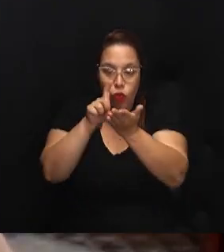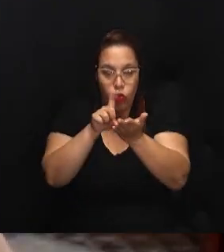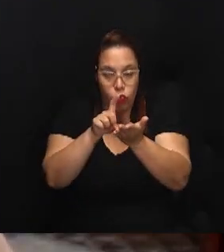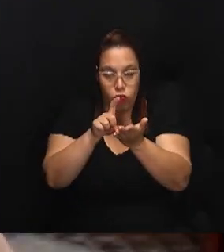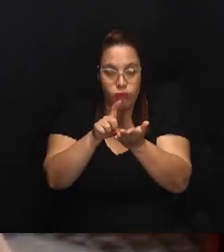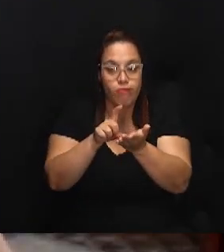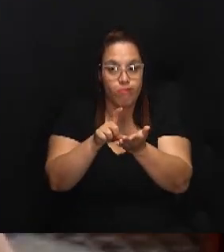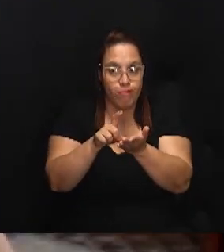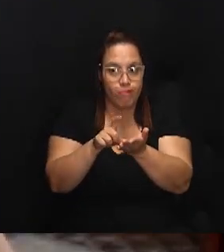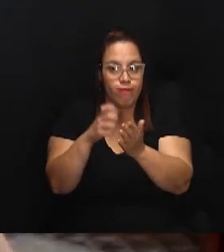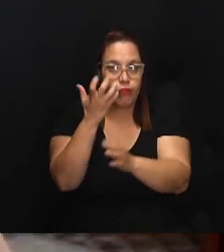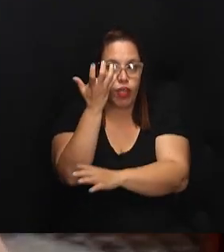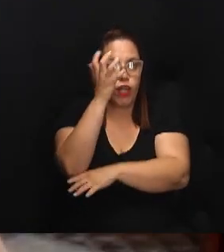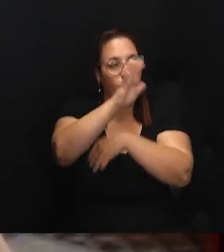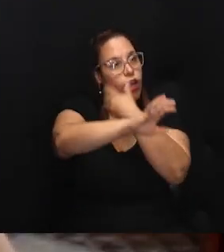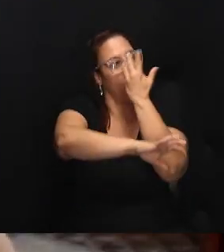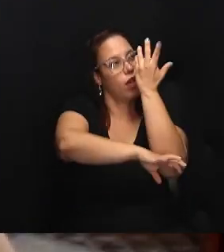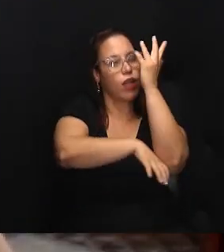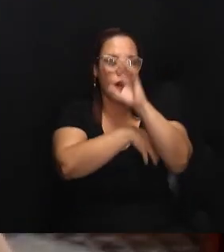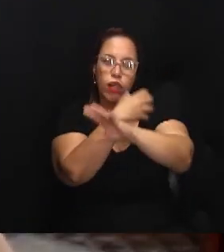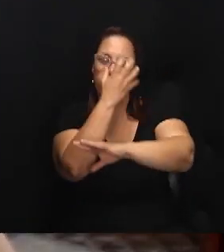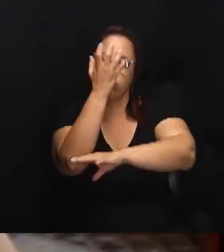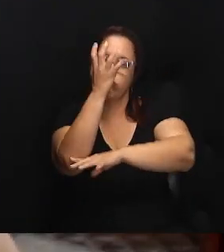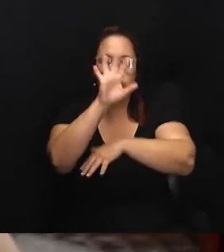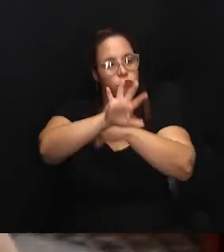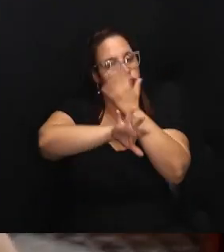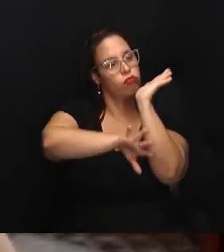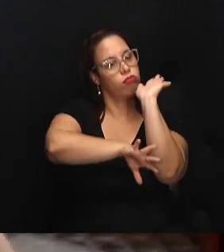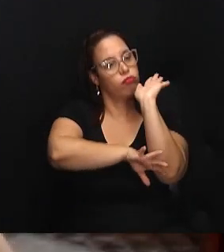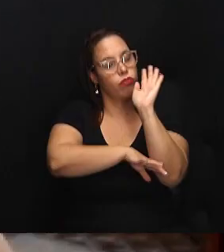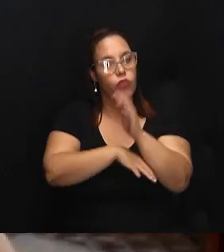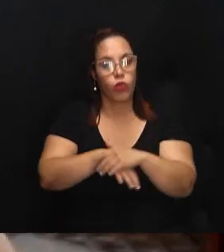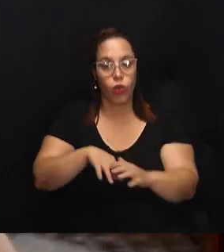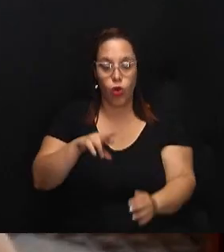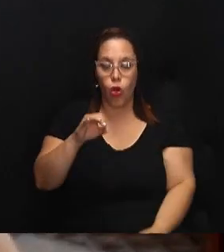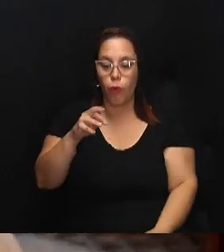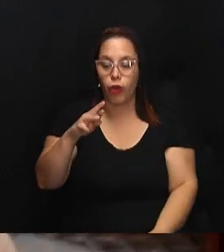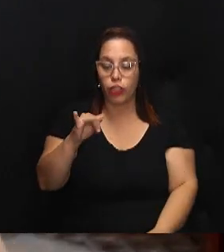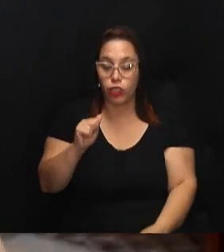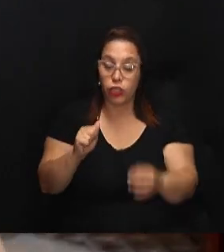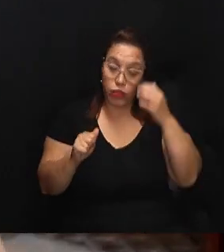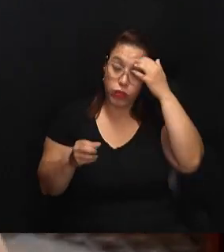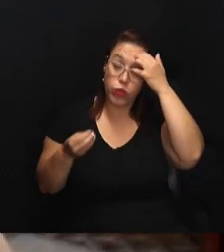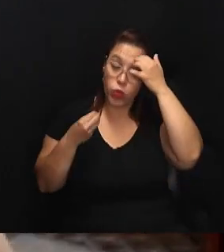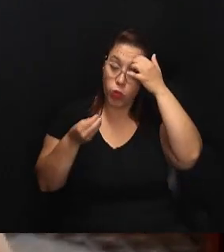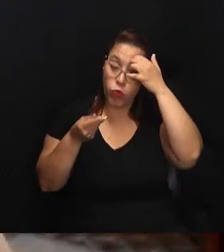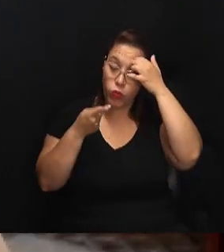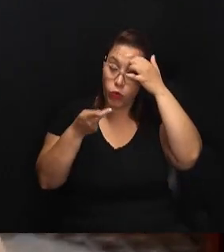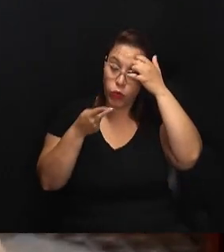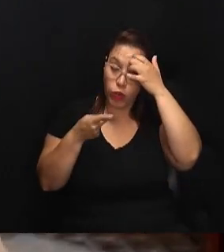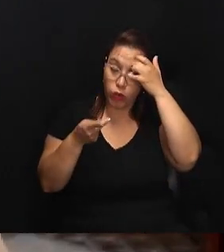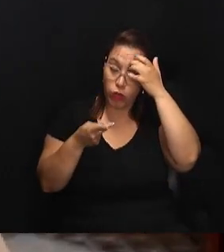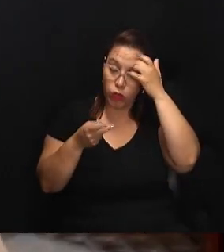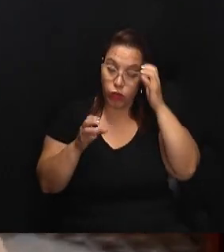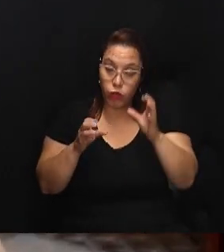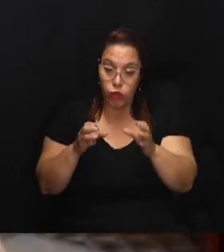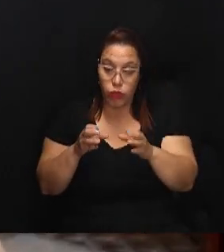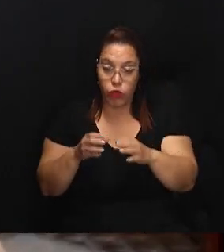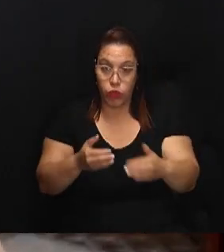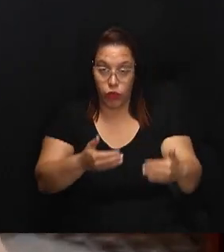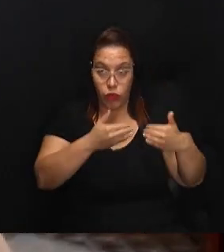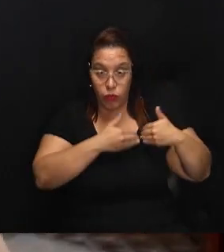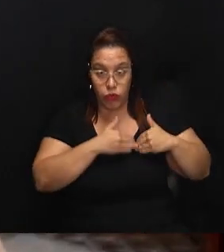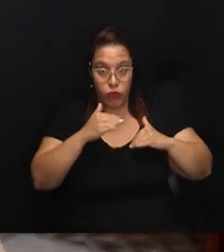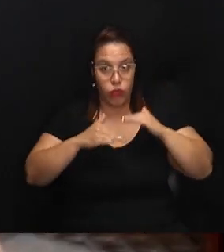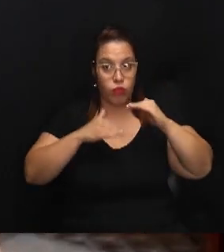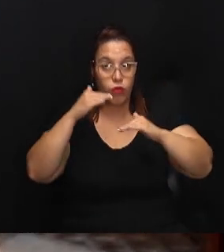alta resolução das árvores. E tínhamos um grupo de robótica, que, como você falou, foi o